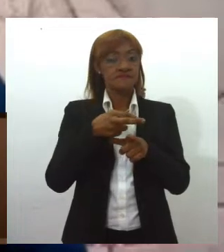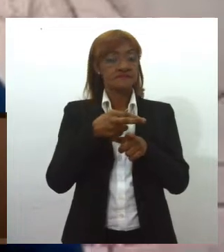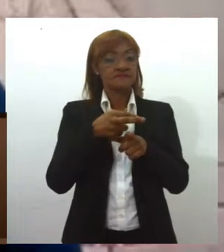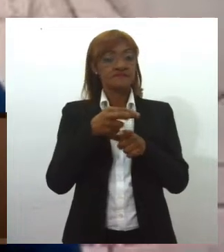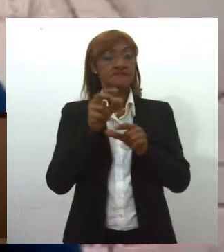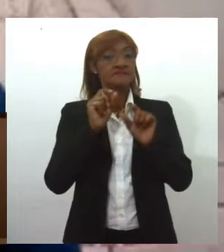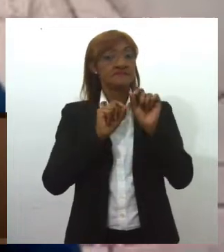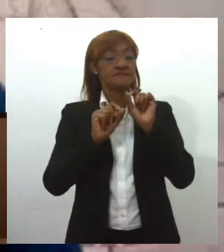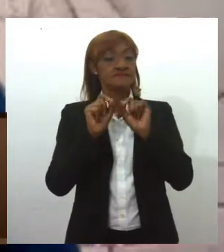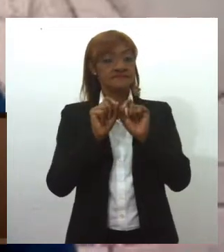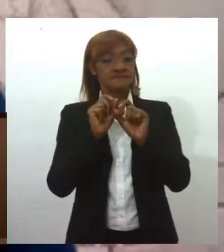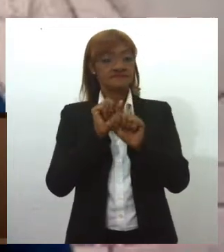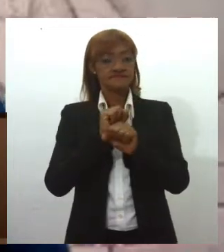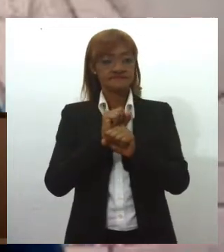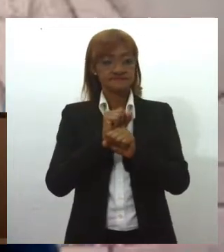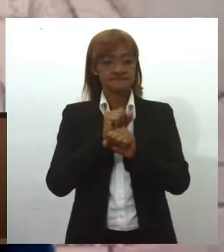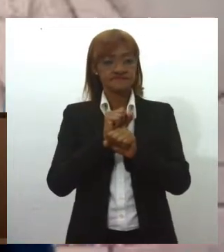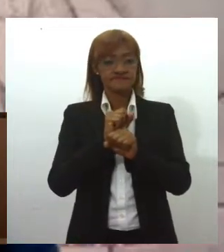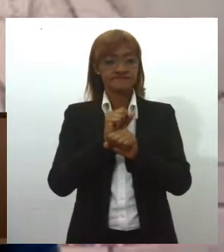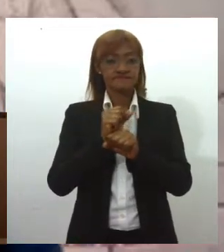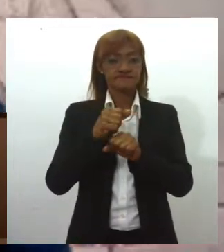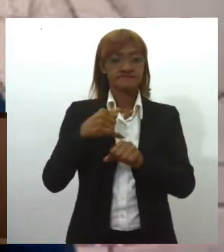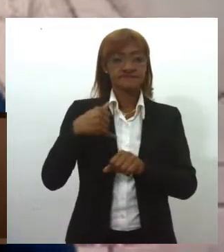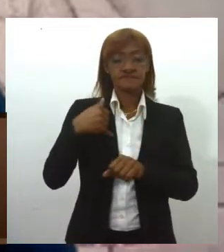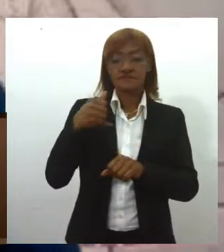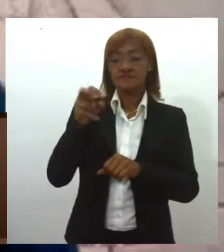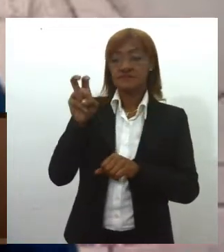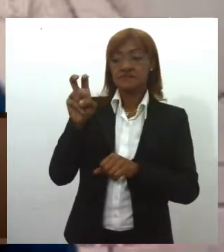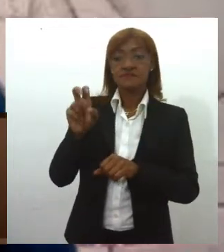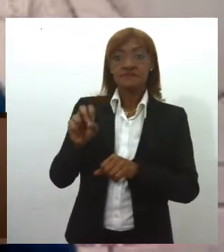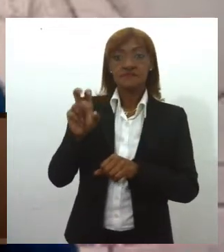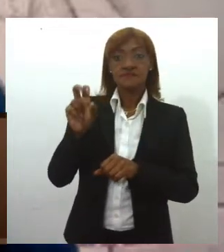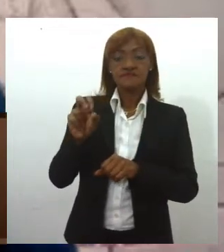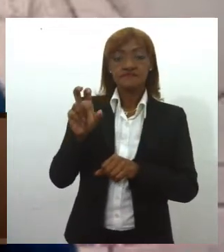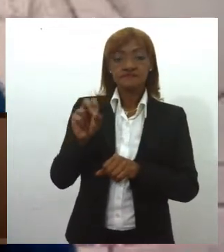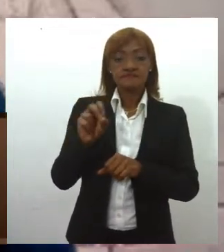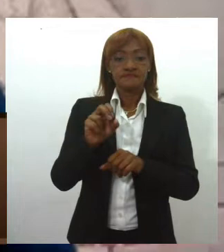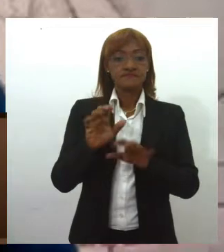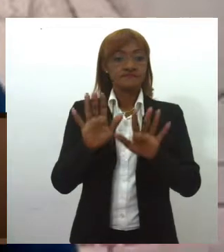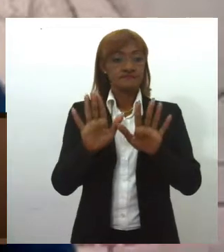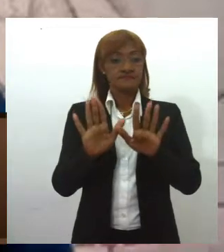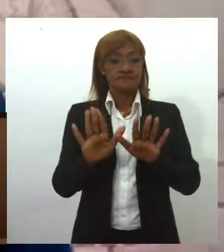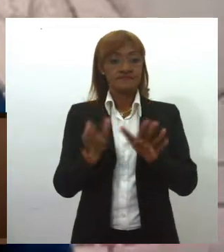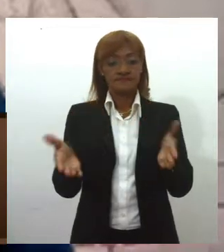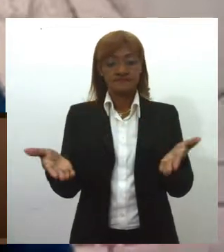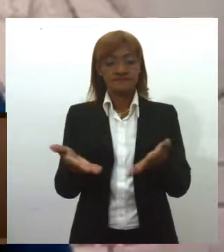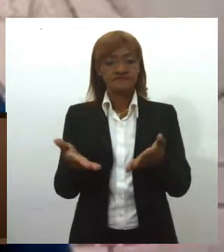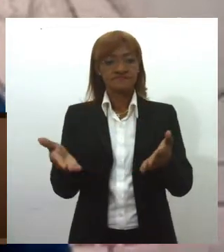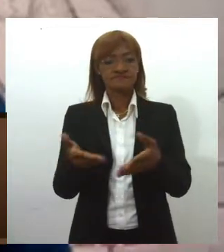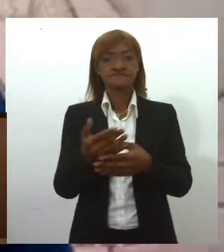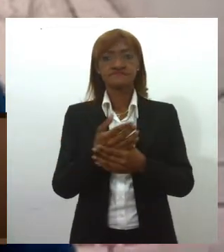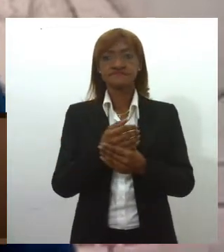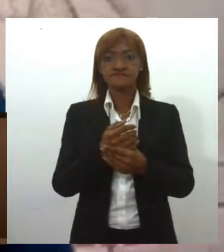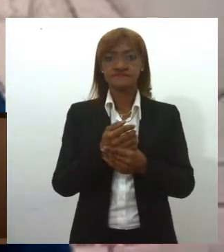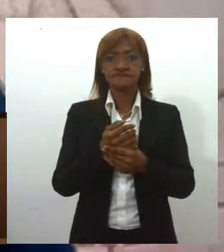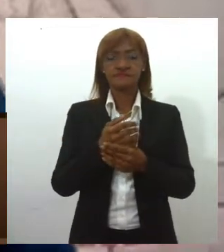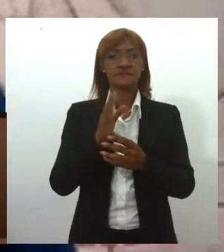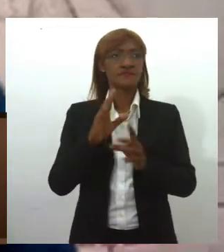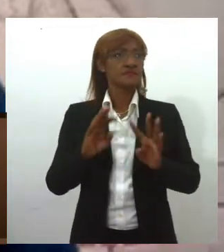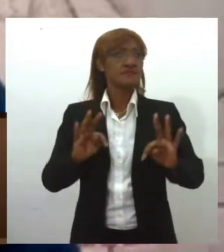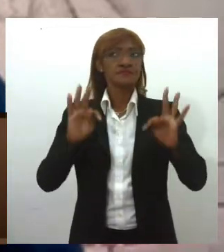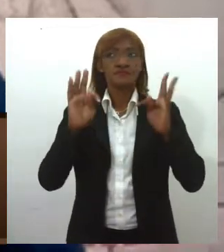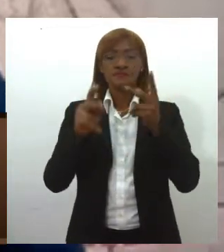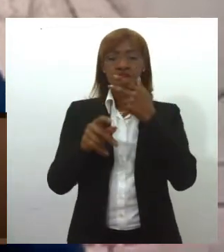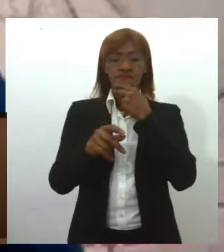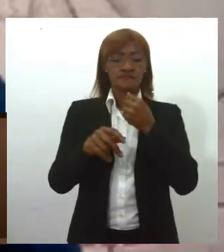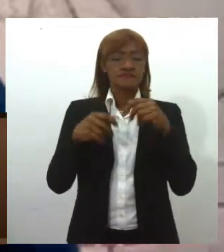Sociedade Brasileira de Urologia, é a partir dos 50 anos. Então, anualmente, depois dos 50 anos, todos os homens devem